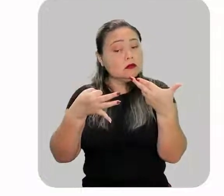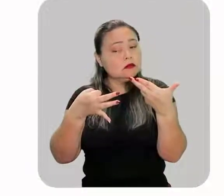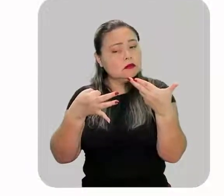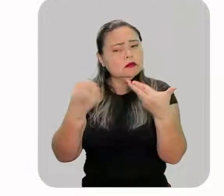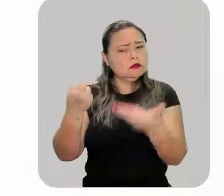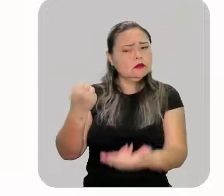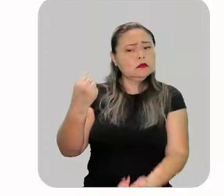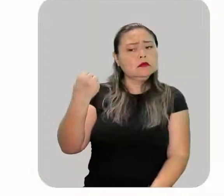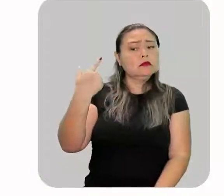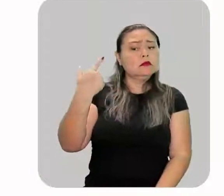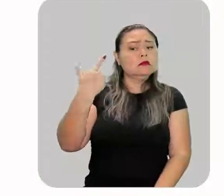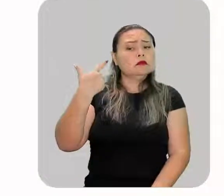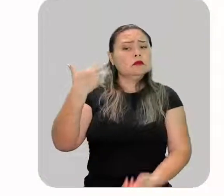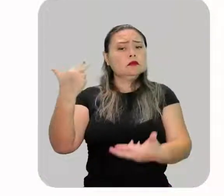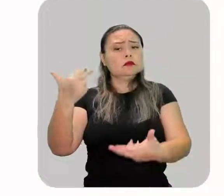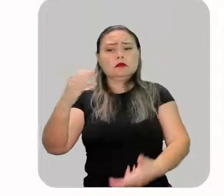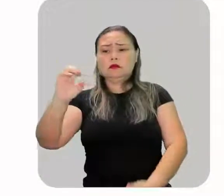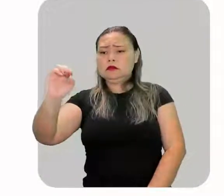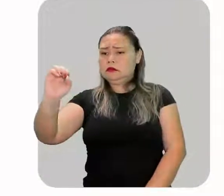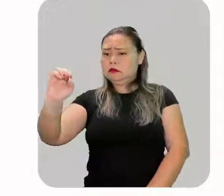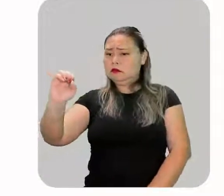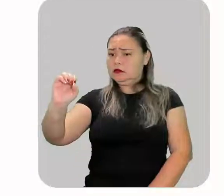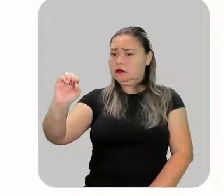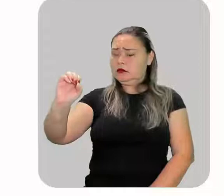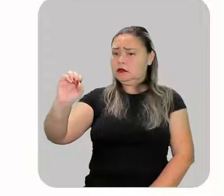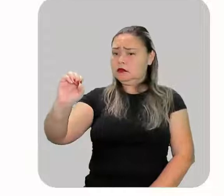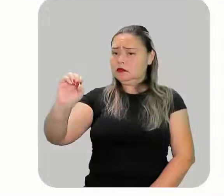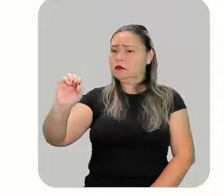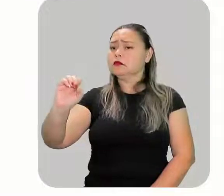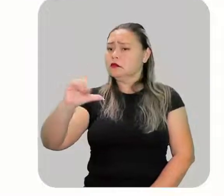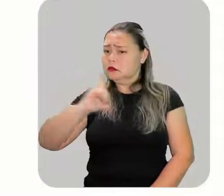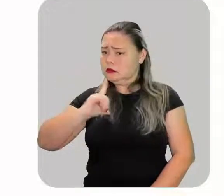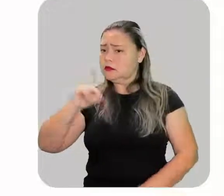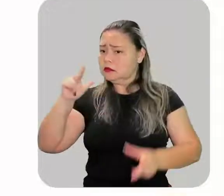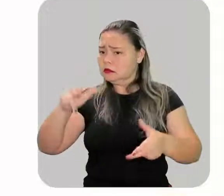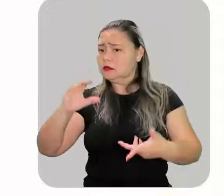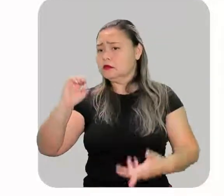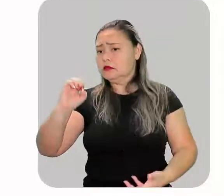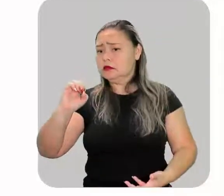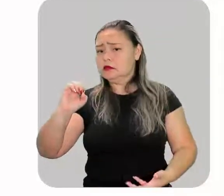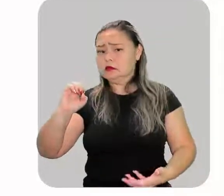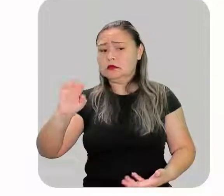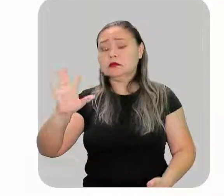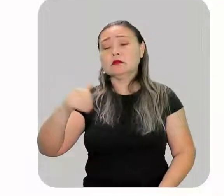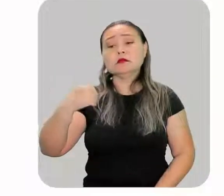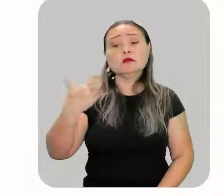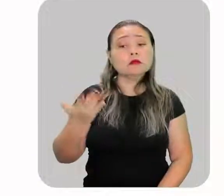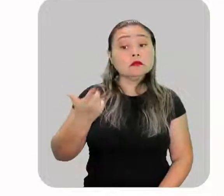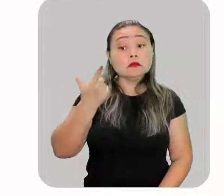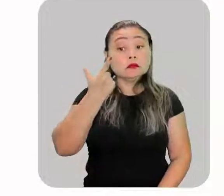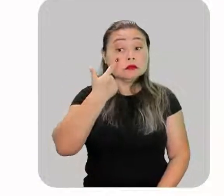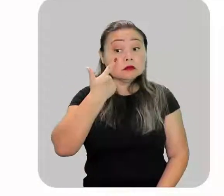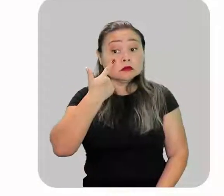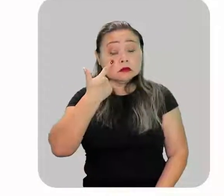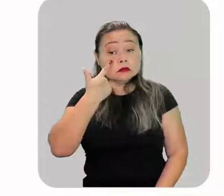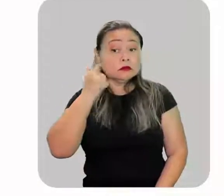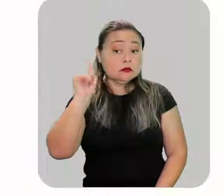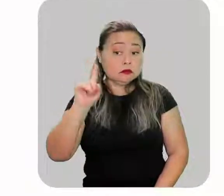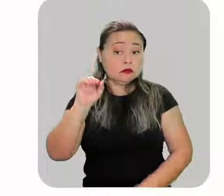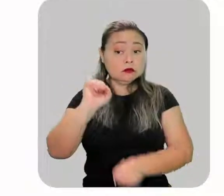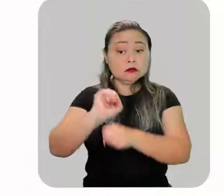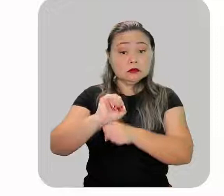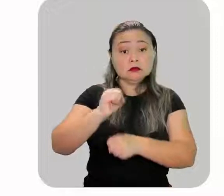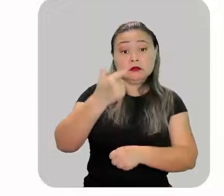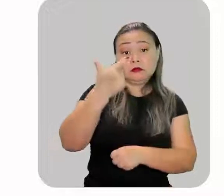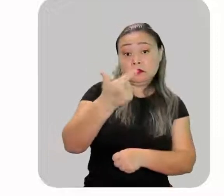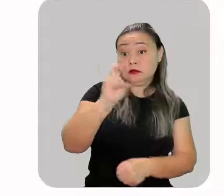coisa estranha, né? Cadê? É. Não tá igualado a 0, né? Né? A equação não tem que ficar igual a 0? Uhum. Bora ver. Será que é 2 e 5